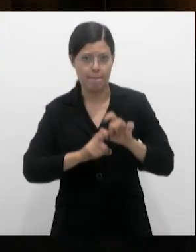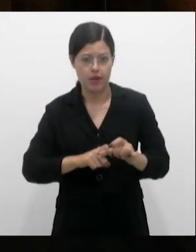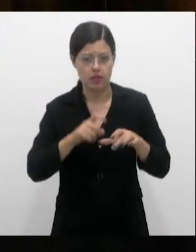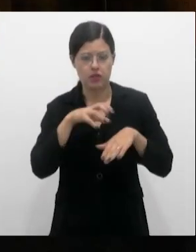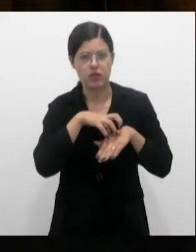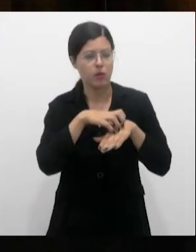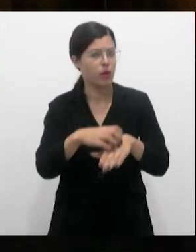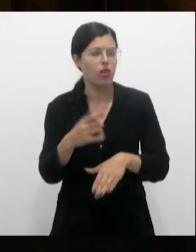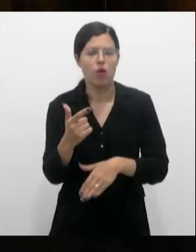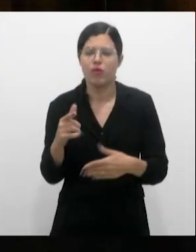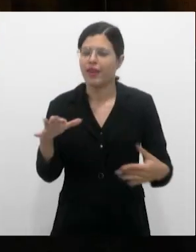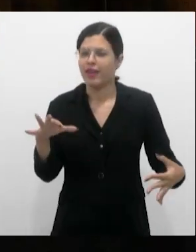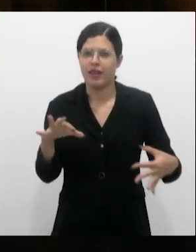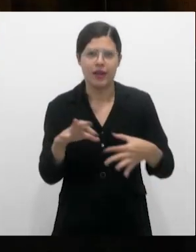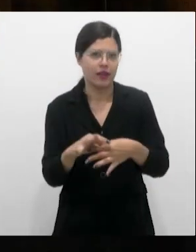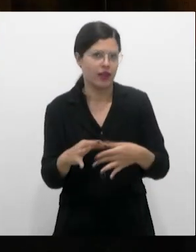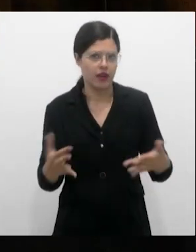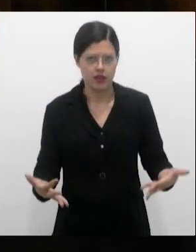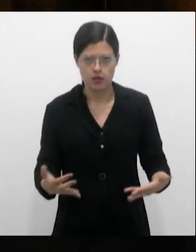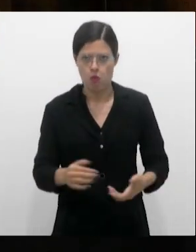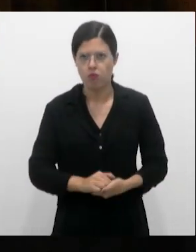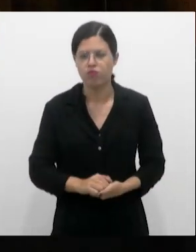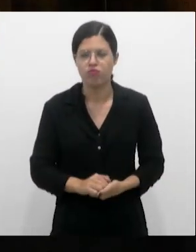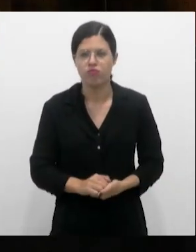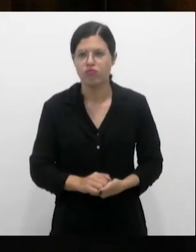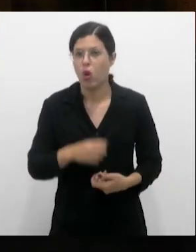não há integração, que é um absurdo.